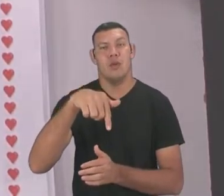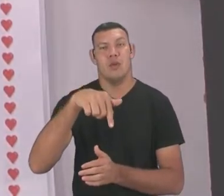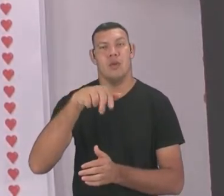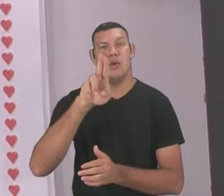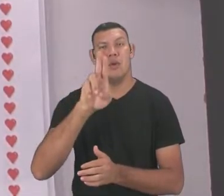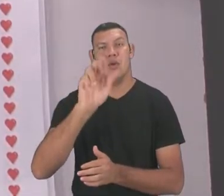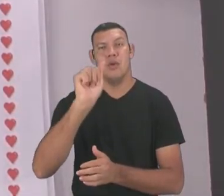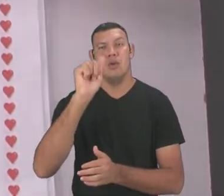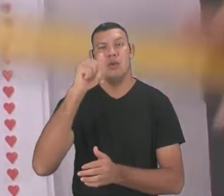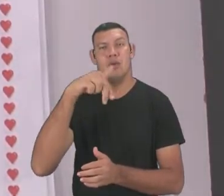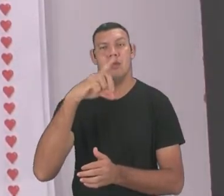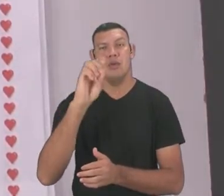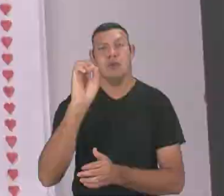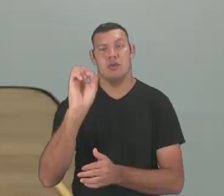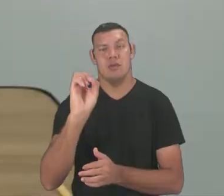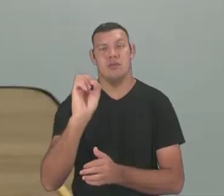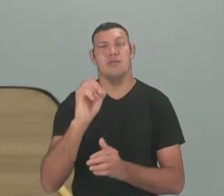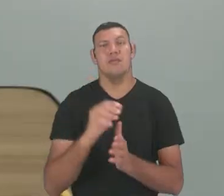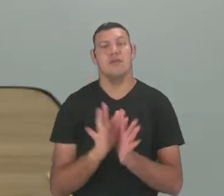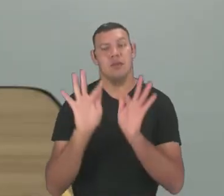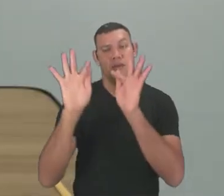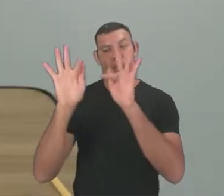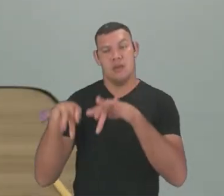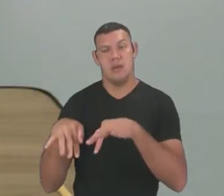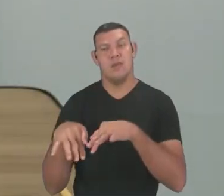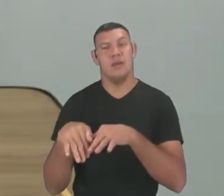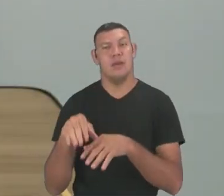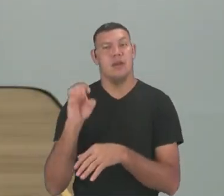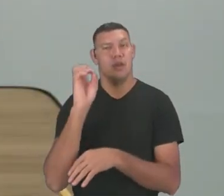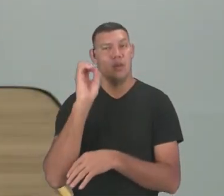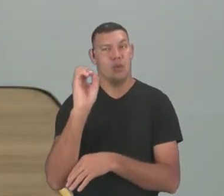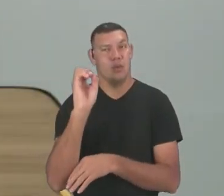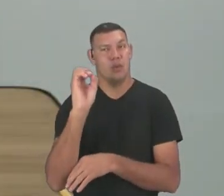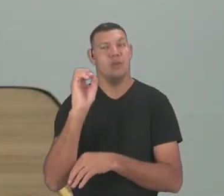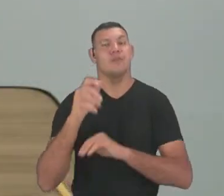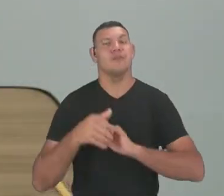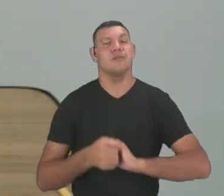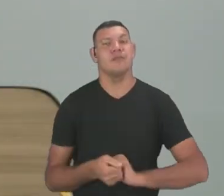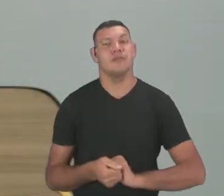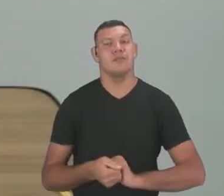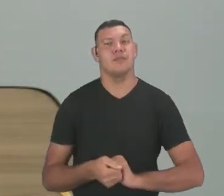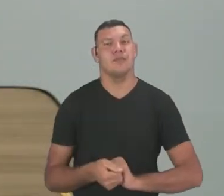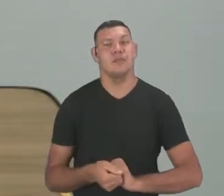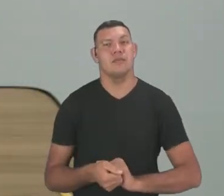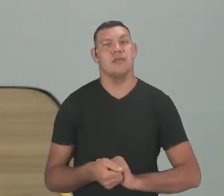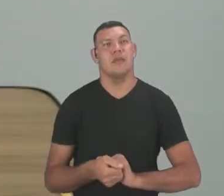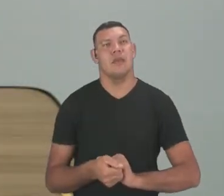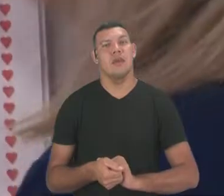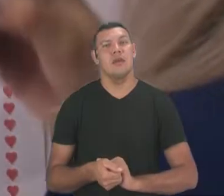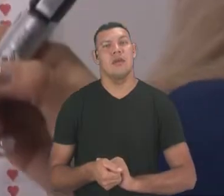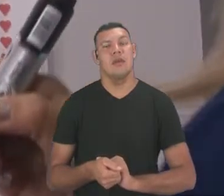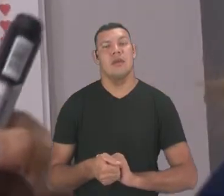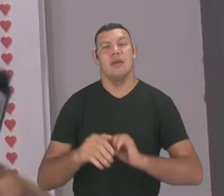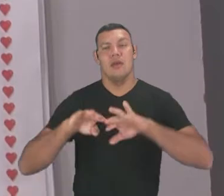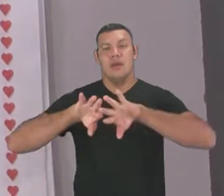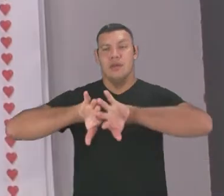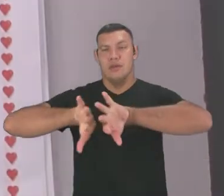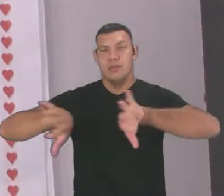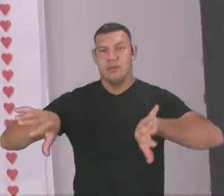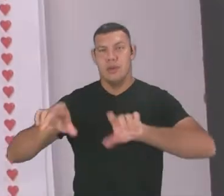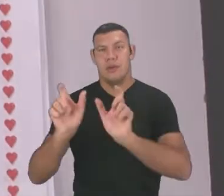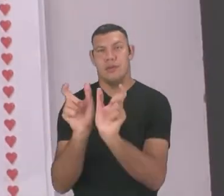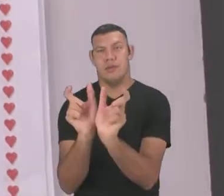O quando precisamos deixar então outro espaço